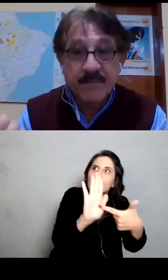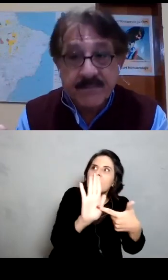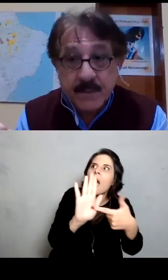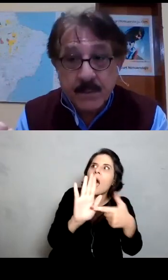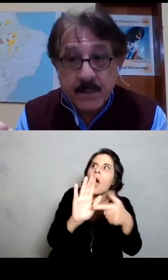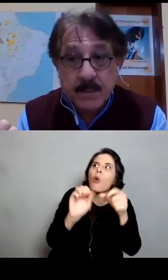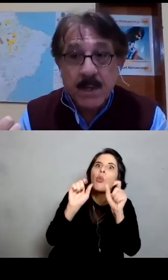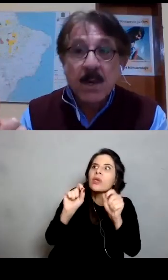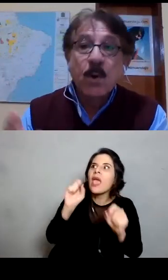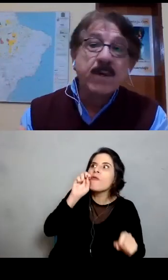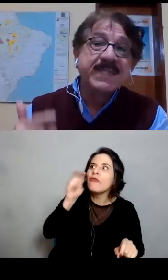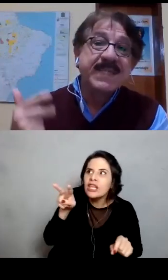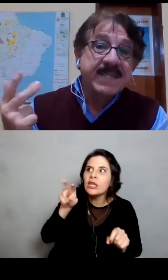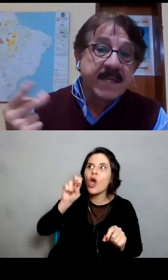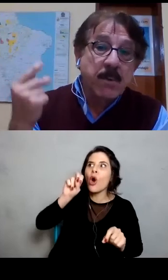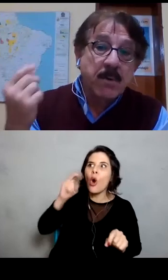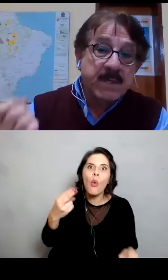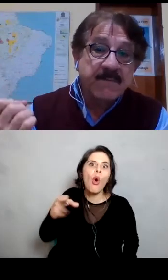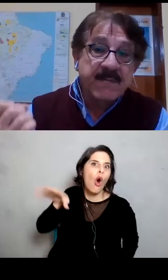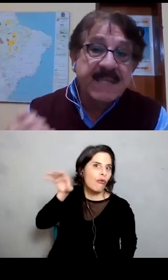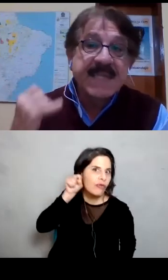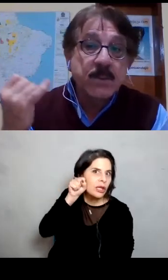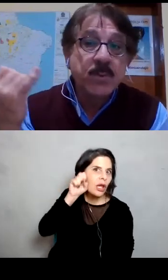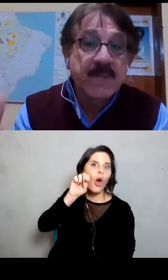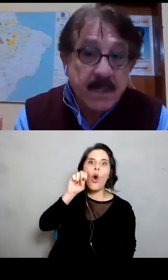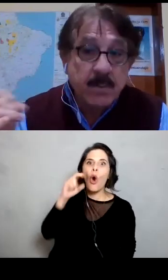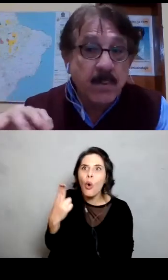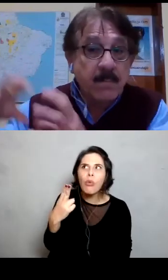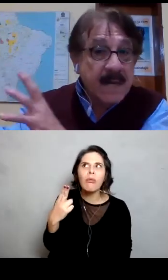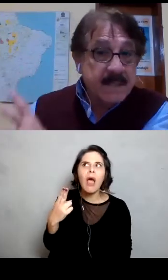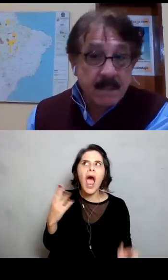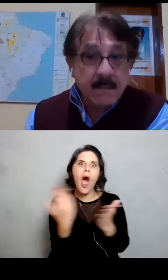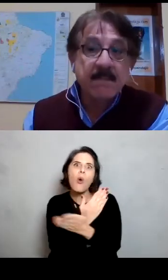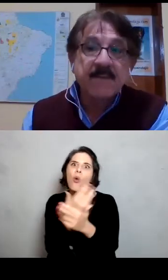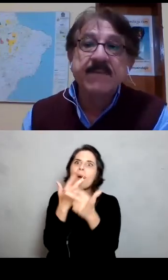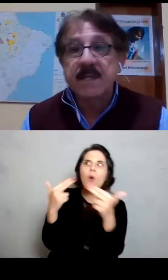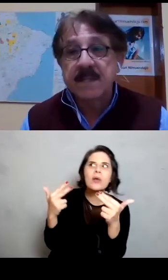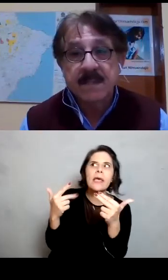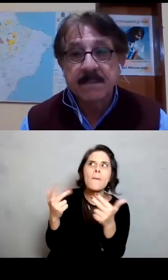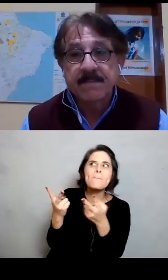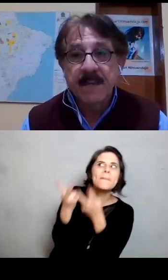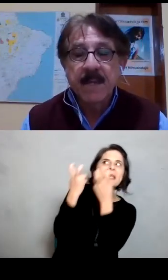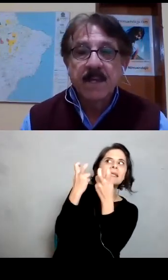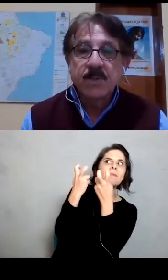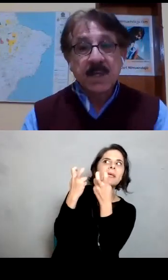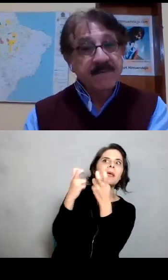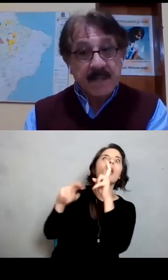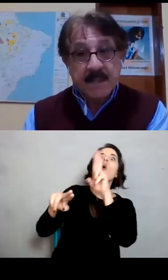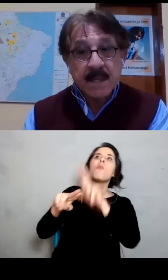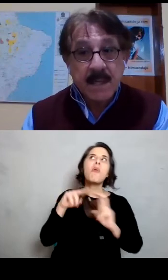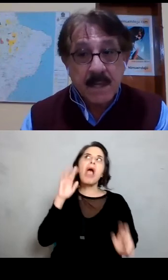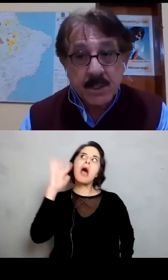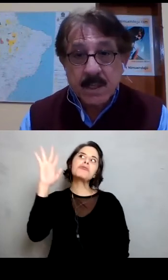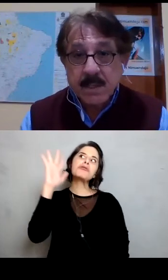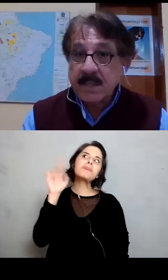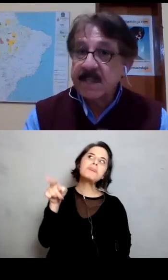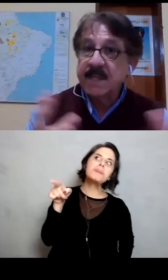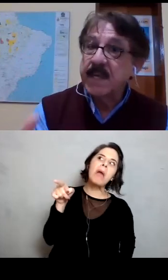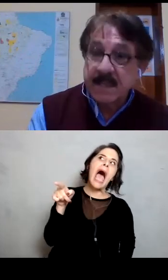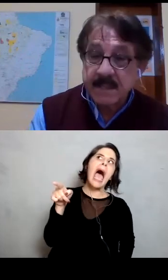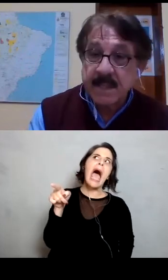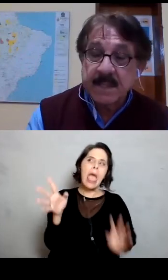você ouviu, ou que está dizendo uma coisa que você deduziu com base em evidências. Isso é evidencialidade.